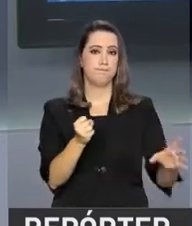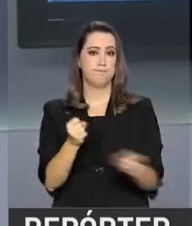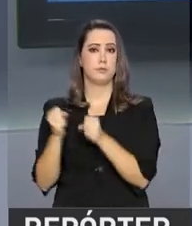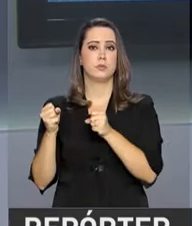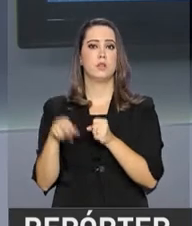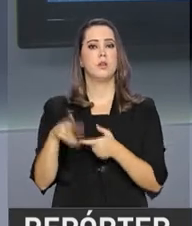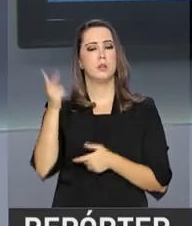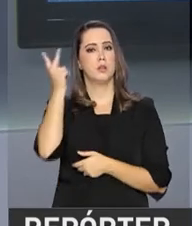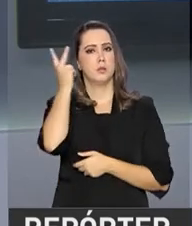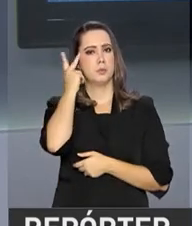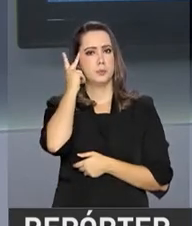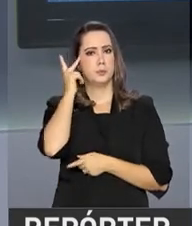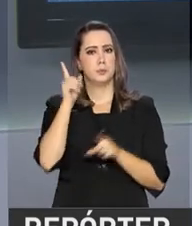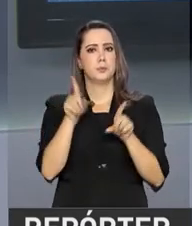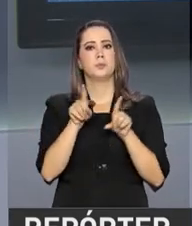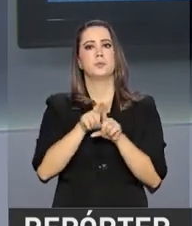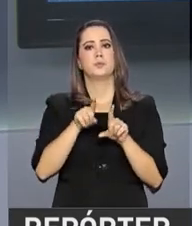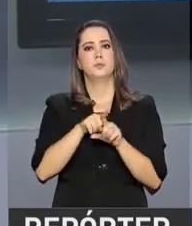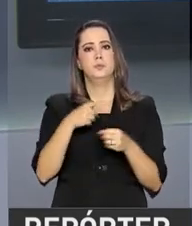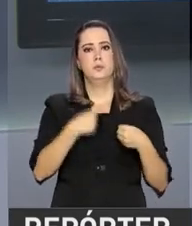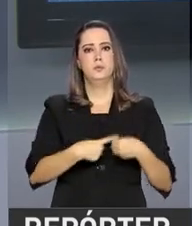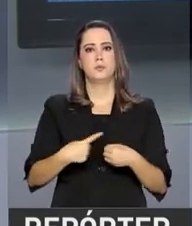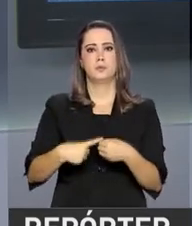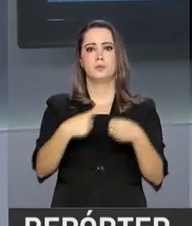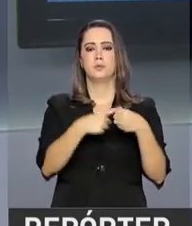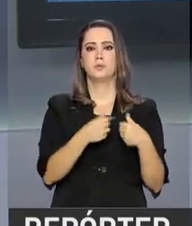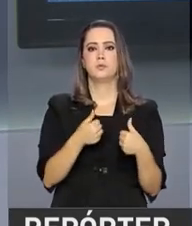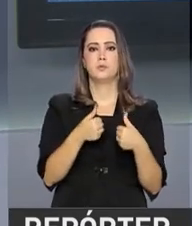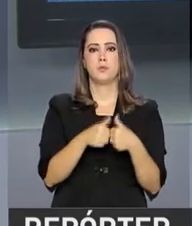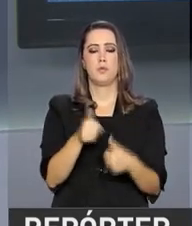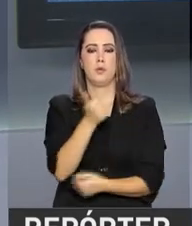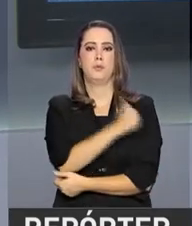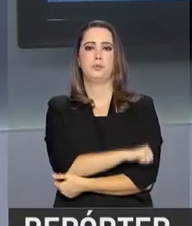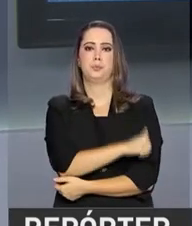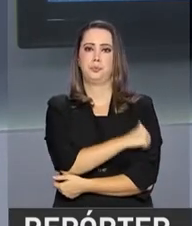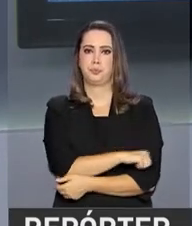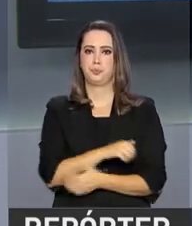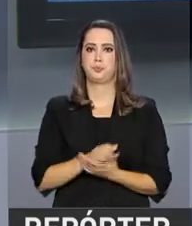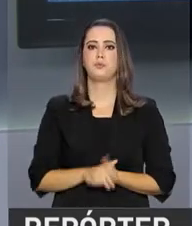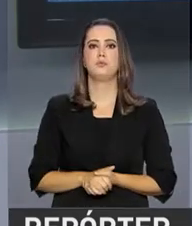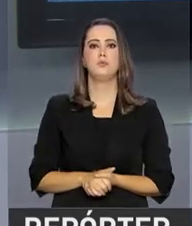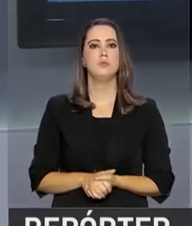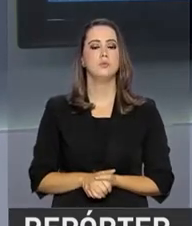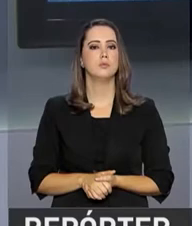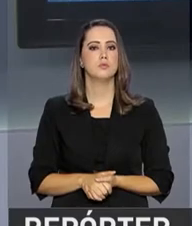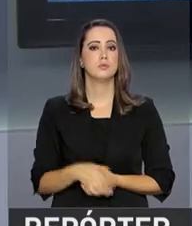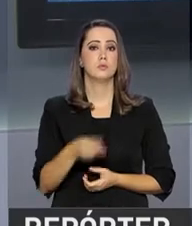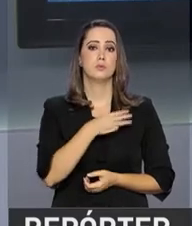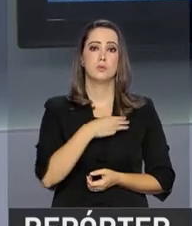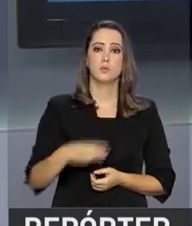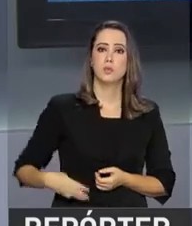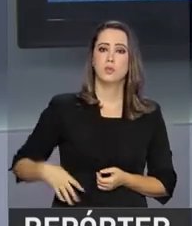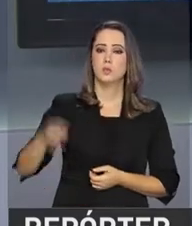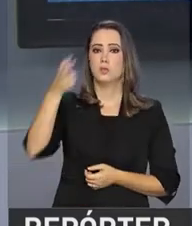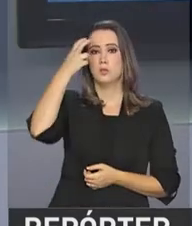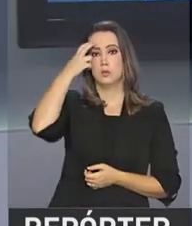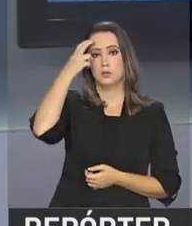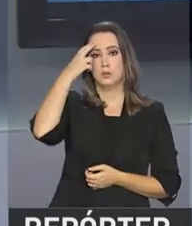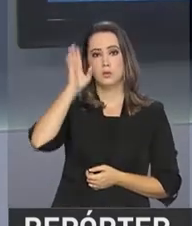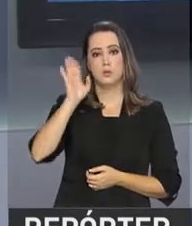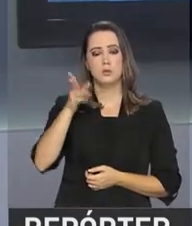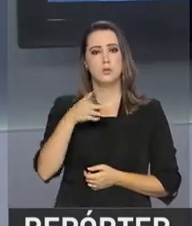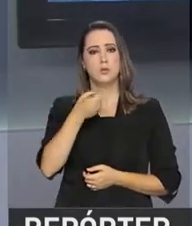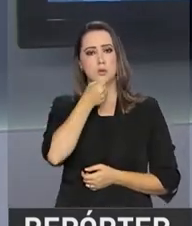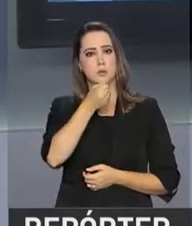fluminense na cidade de são paulo e também em municípios do estado do rio o ministro da cultura sérgio sá leitão